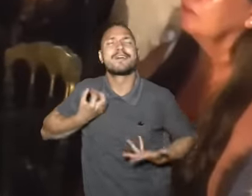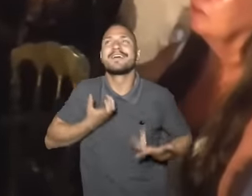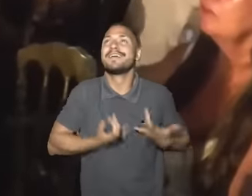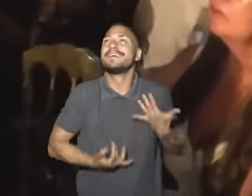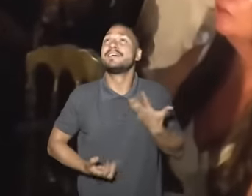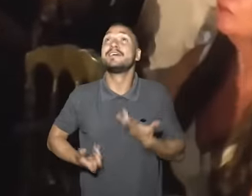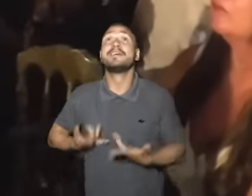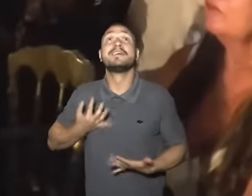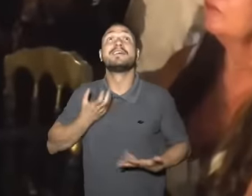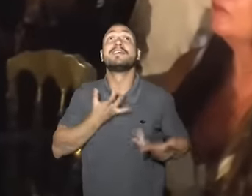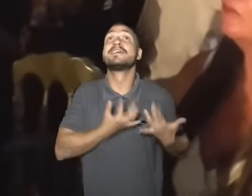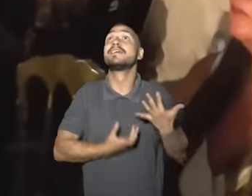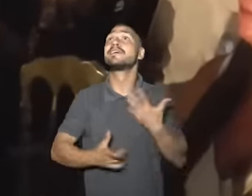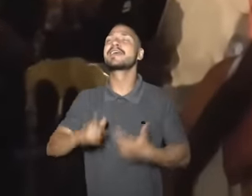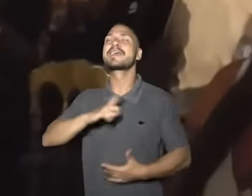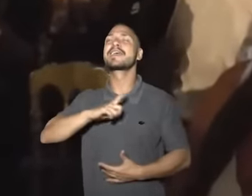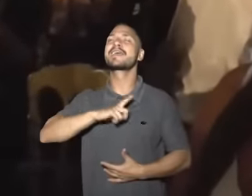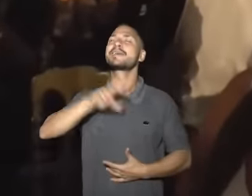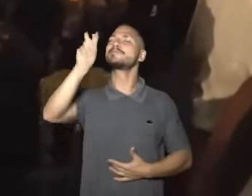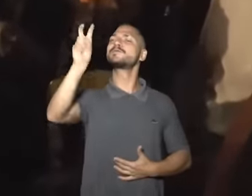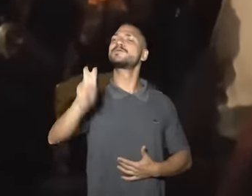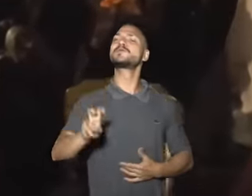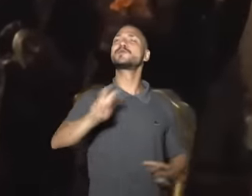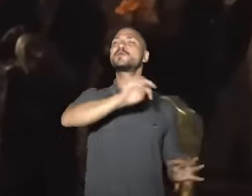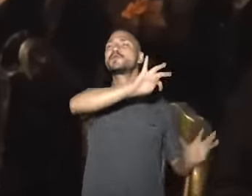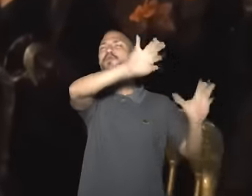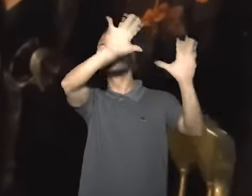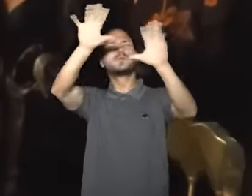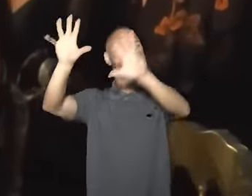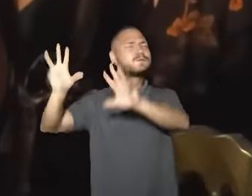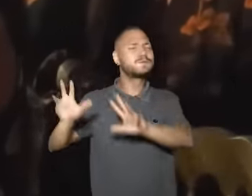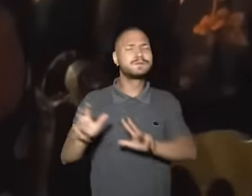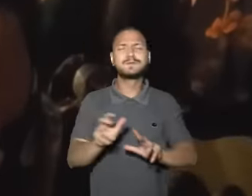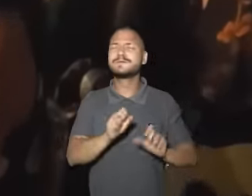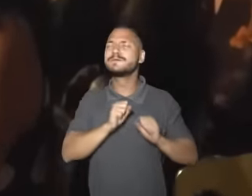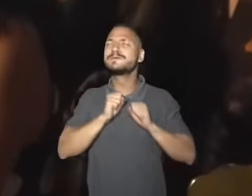ser todo.